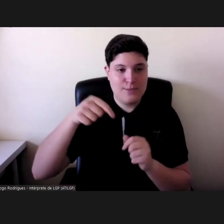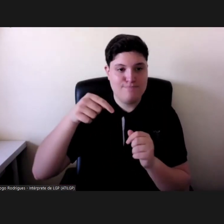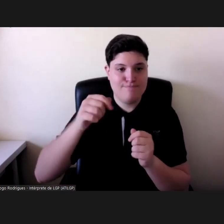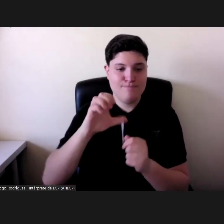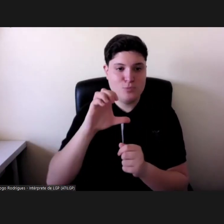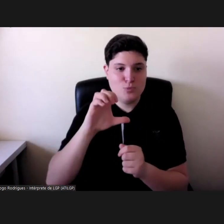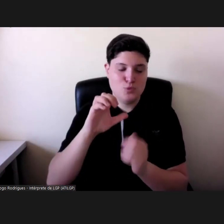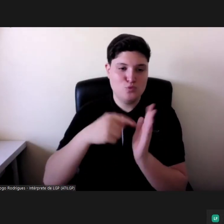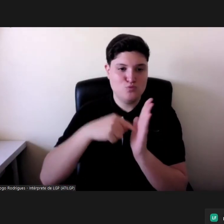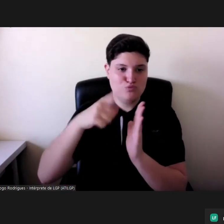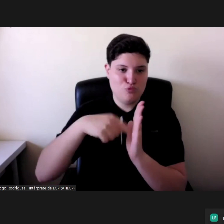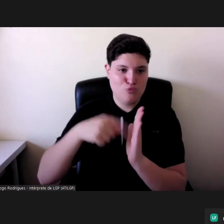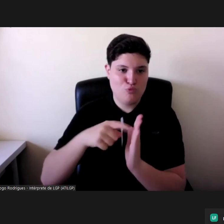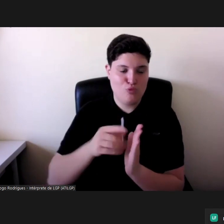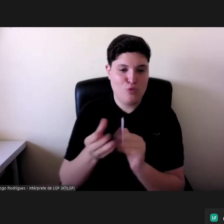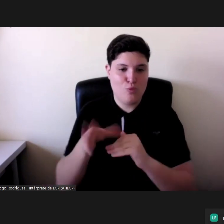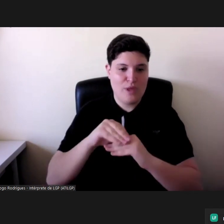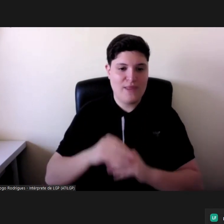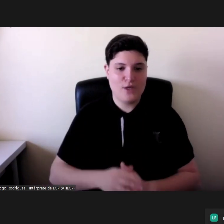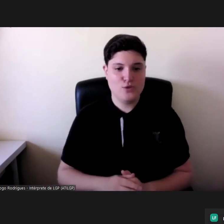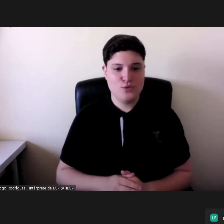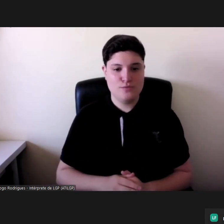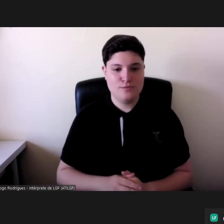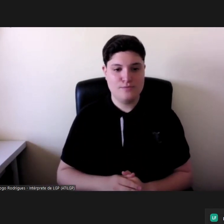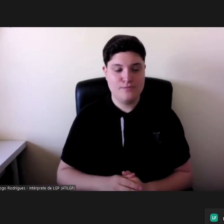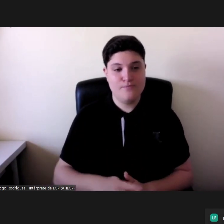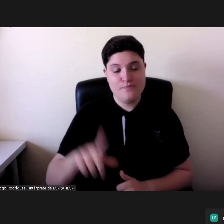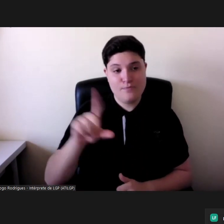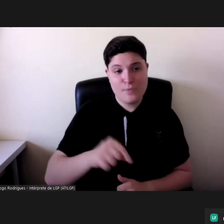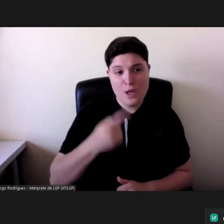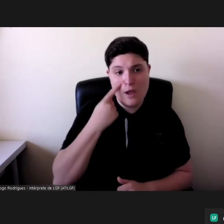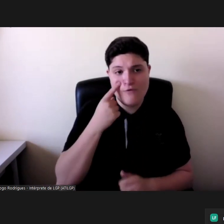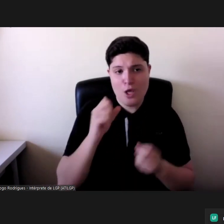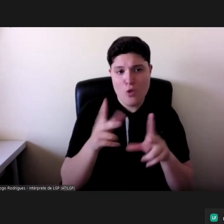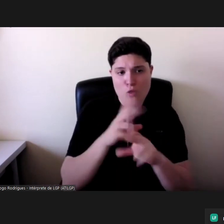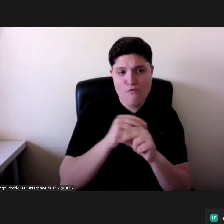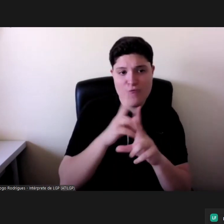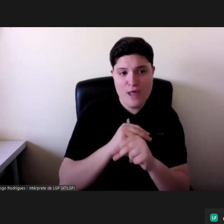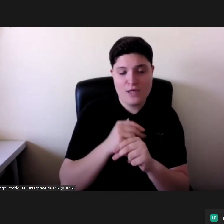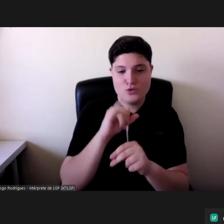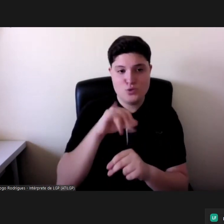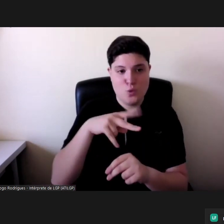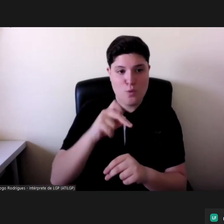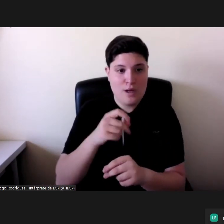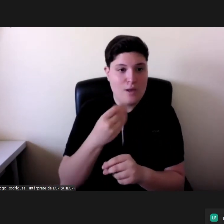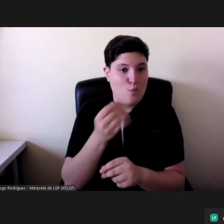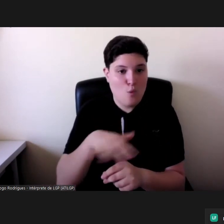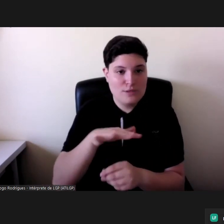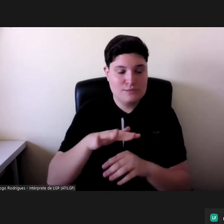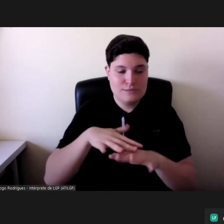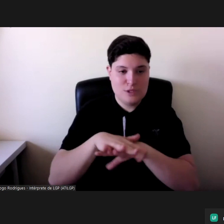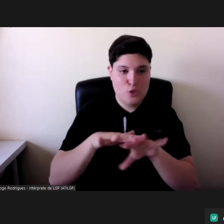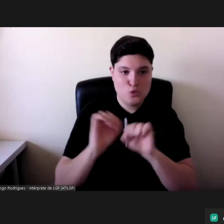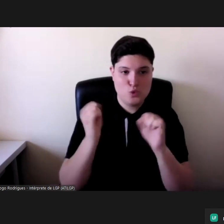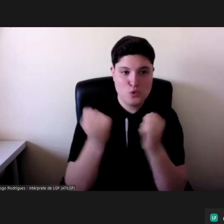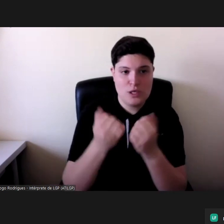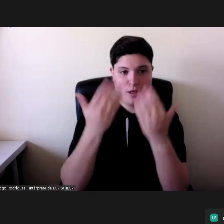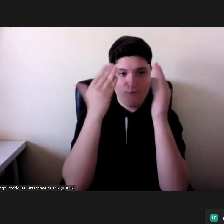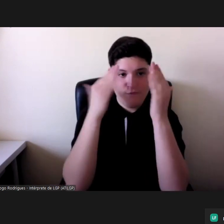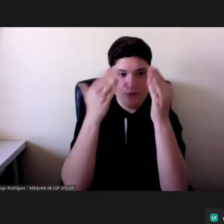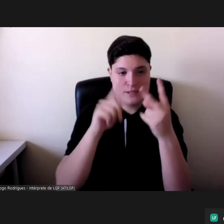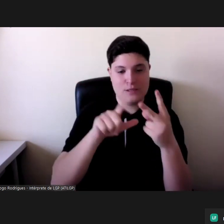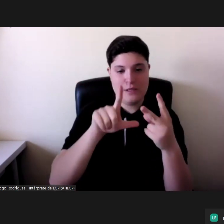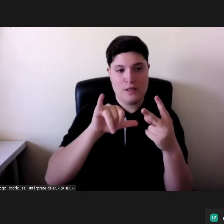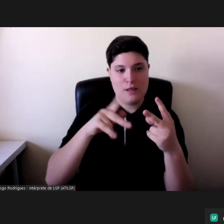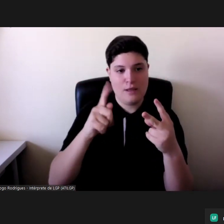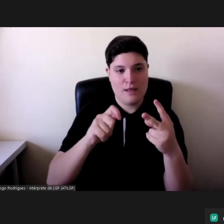em excesso. Por isso há sempre aqui um ganho de eficiência em termos de partilha de energia e